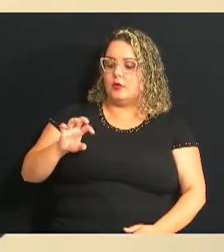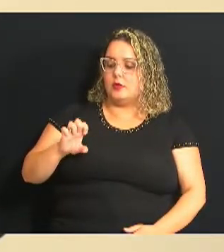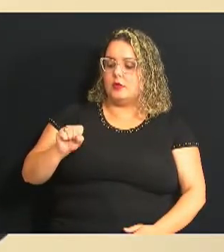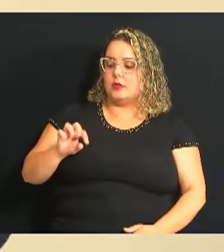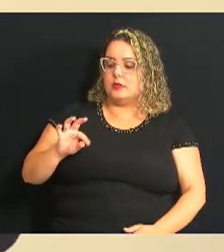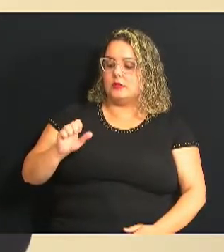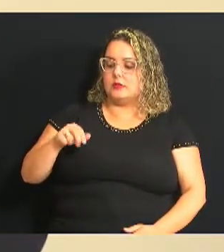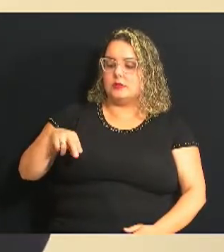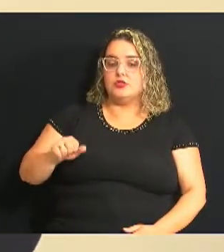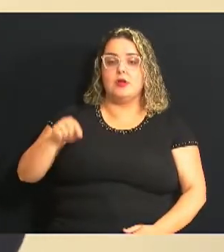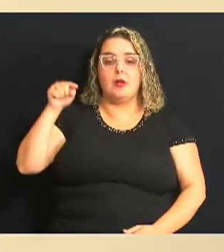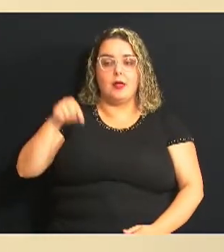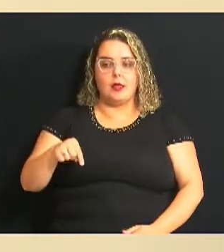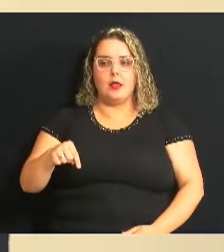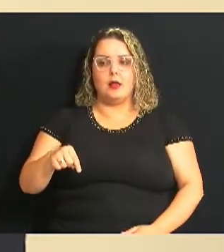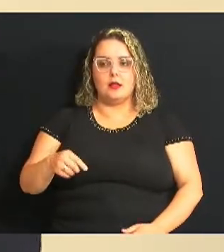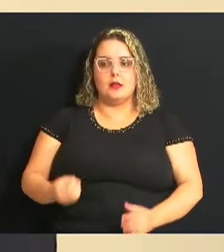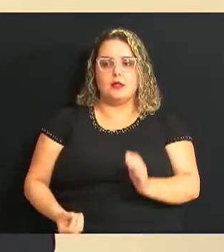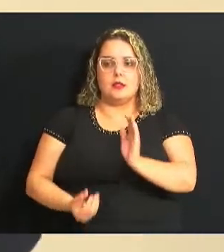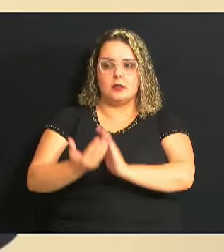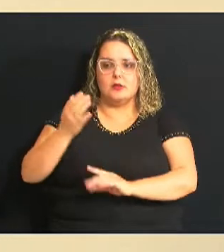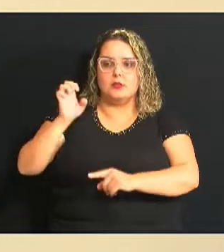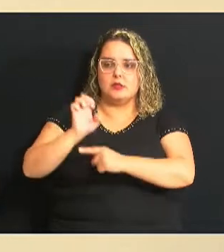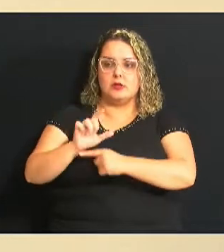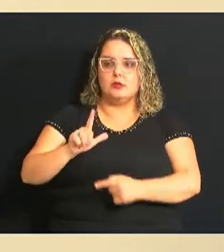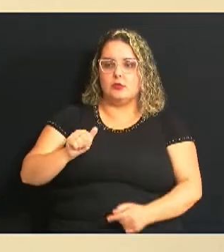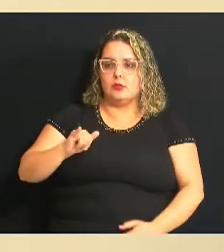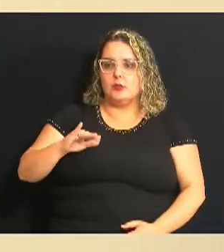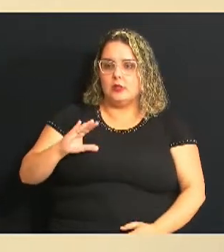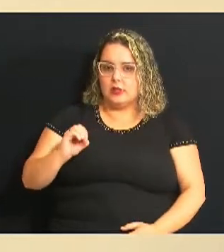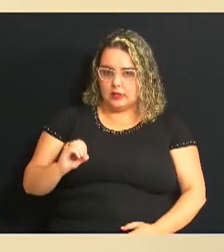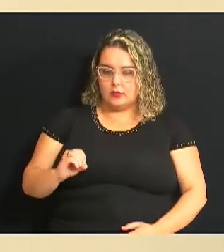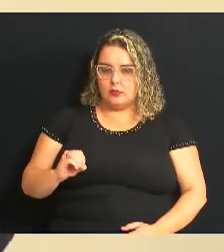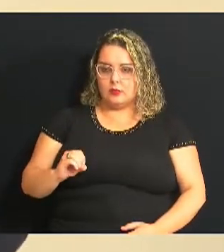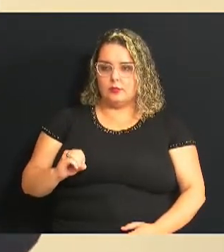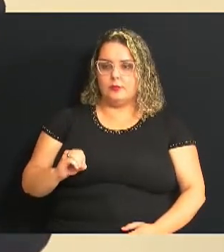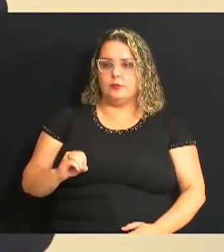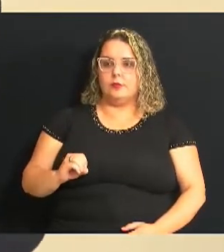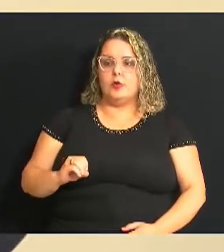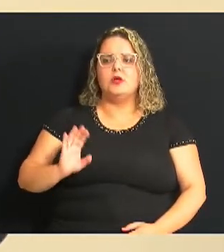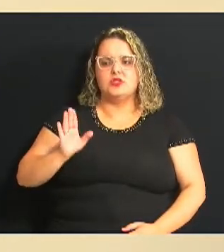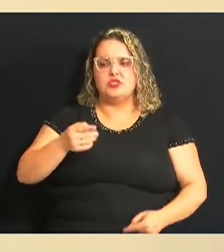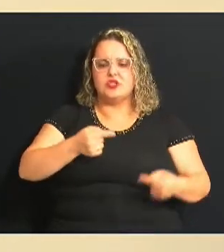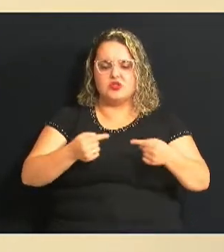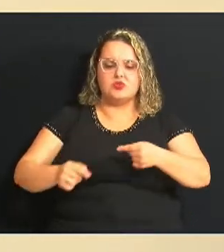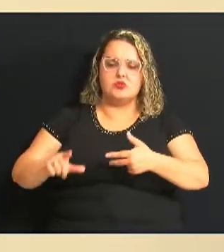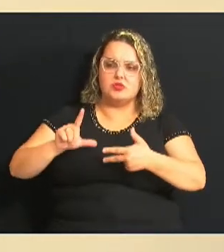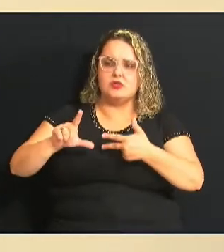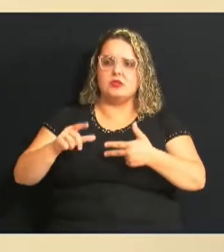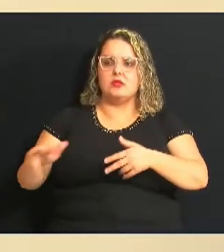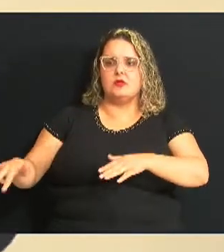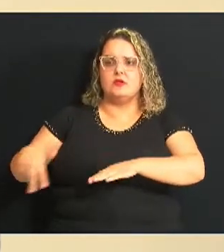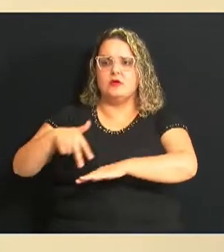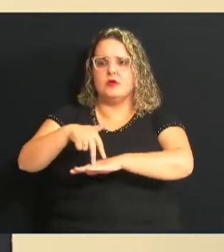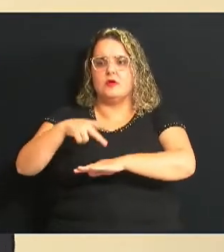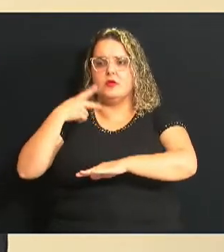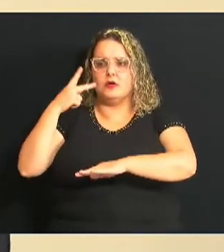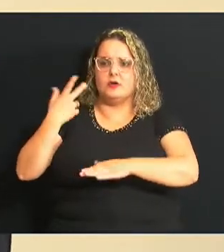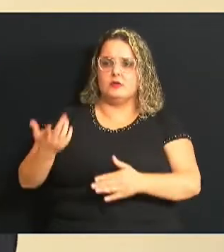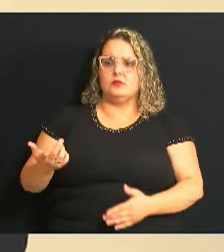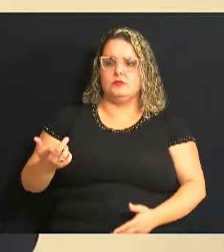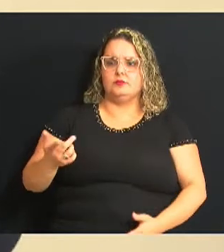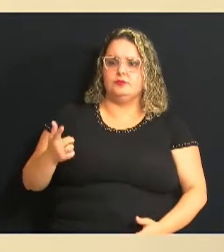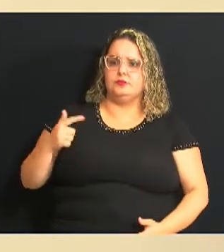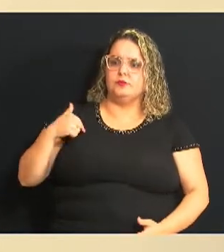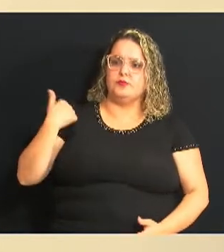laico. Eu acho até engraçado, e já discuti nessa casa, quando vem vereador aqui dizer que nós somos